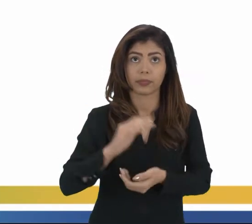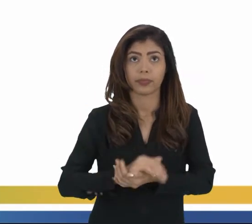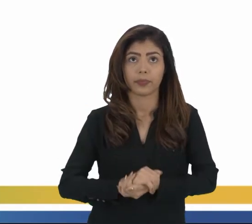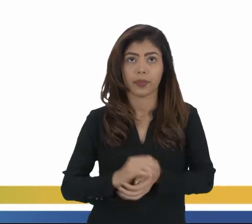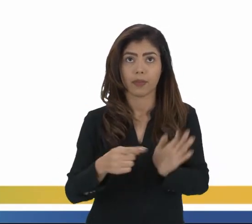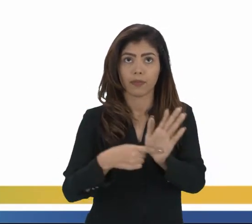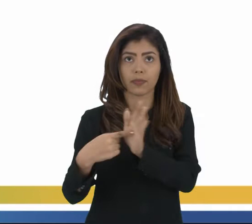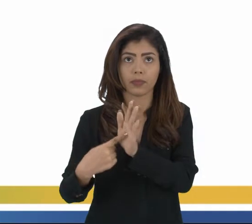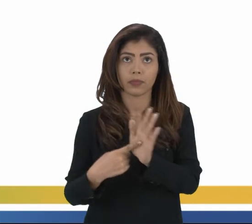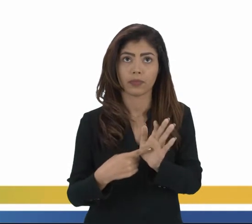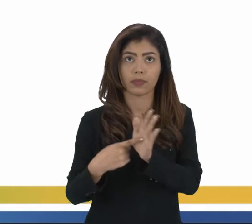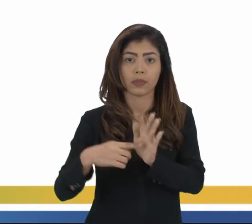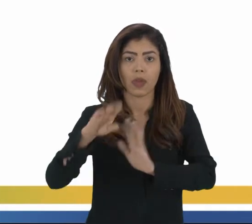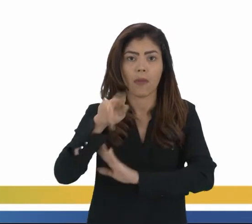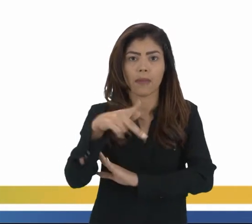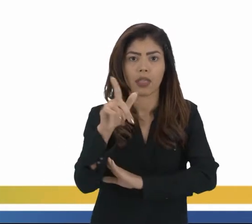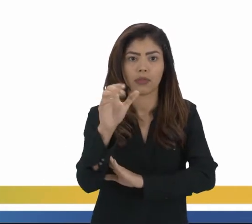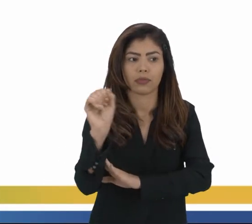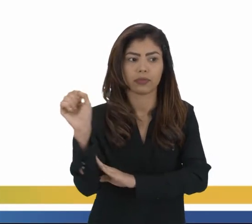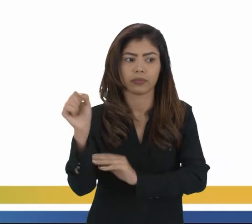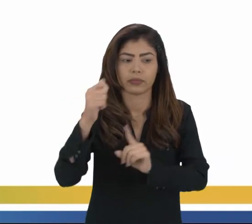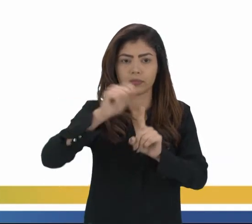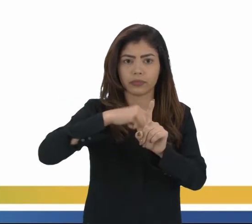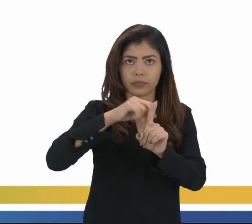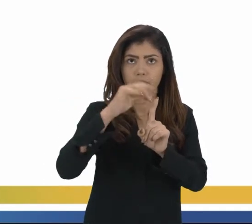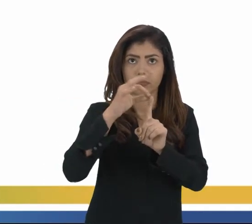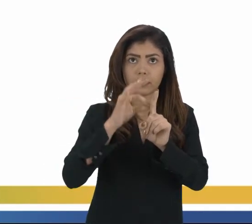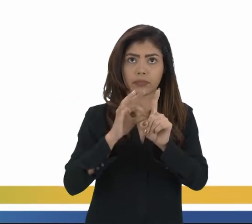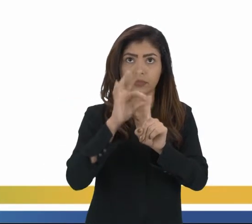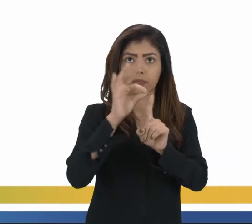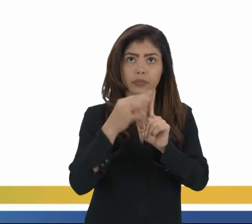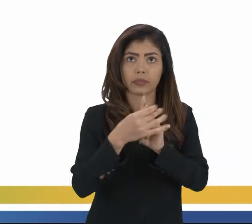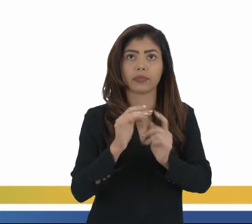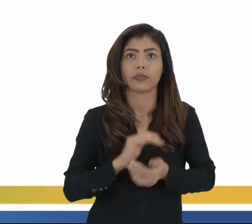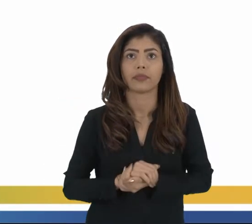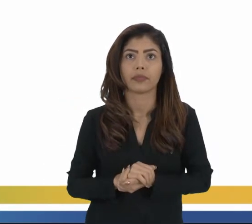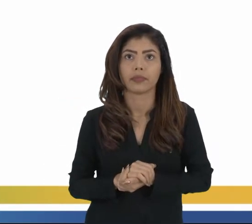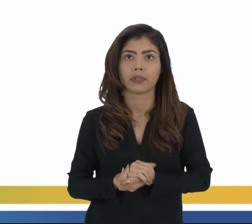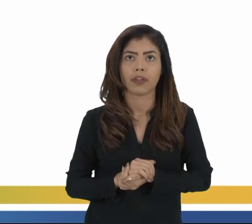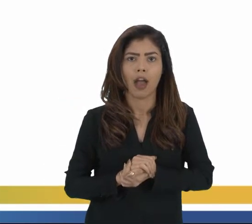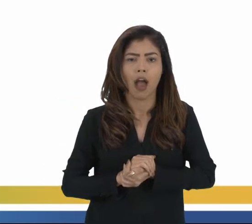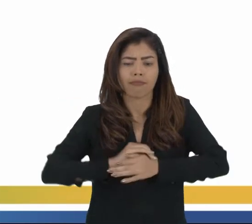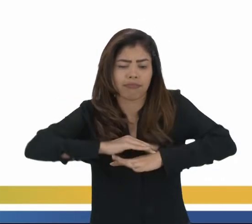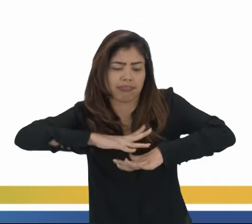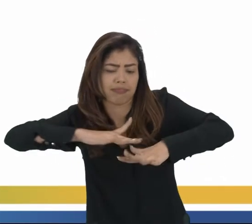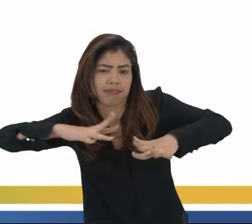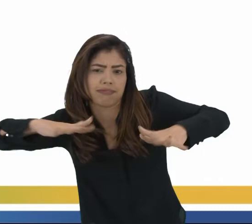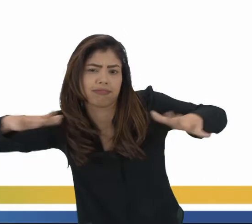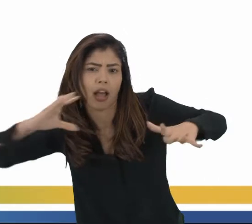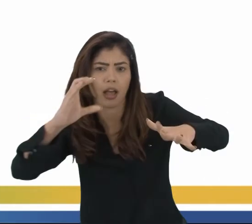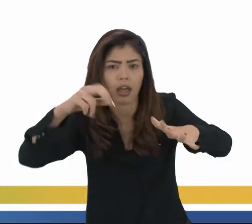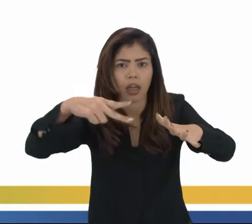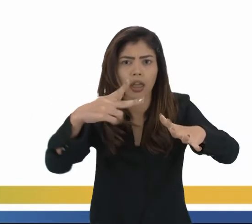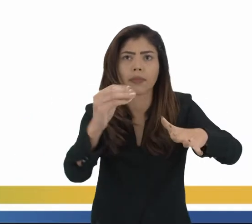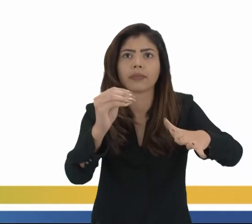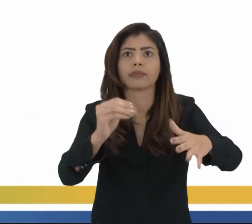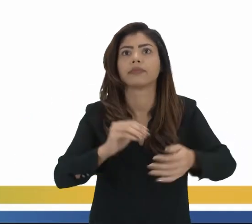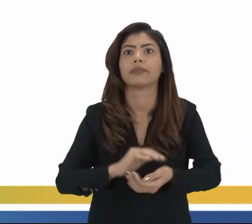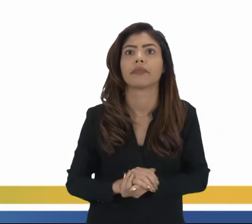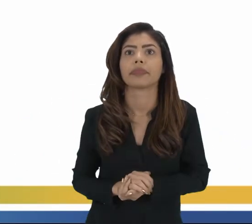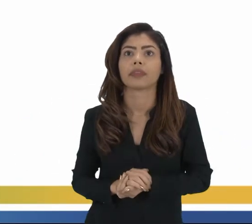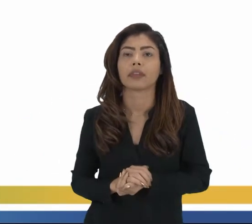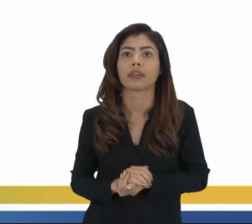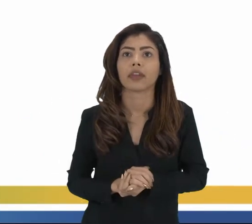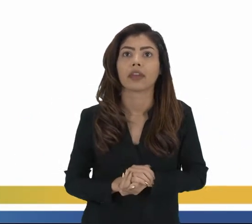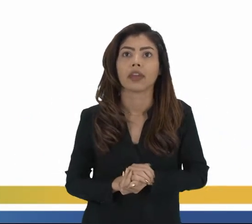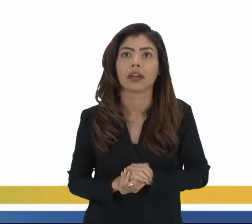para representar o milho. Terceira palavra, gancha, para representar um campo. Puma, para